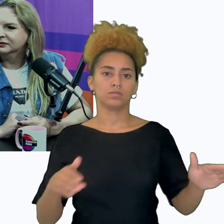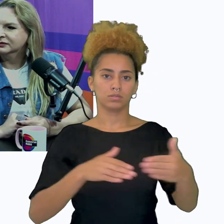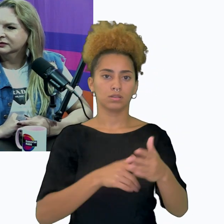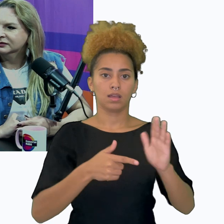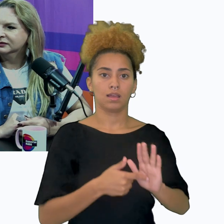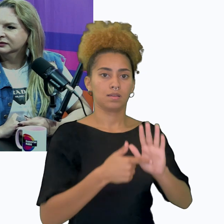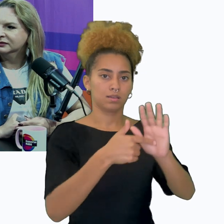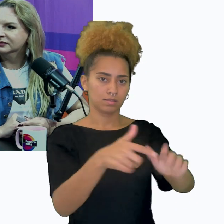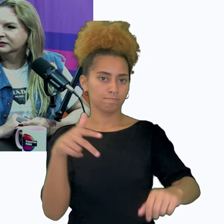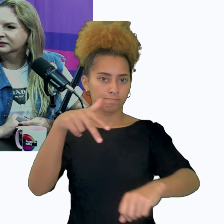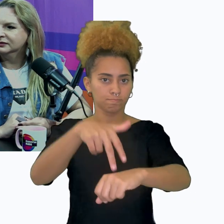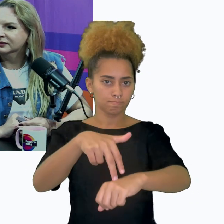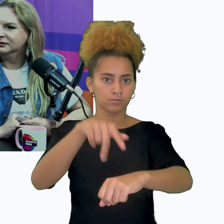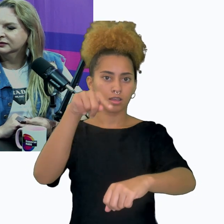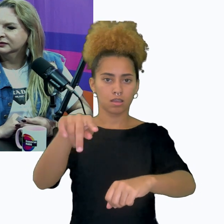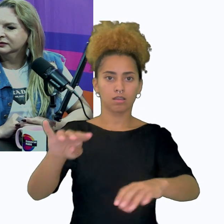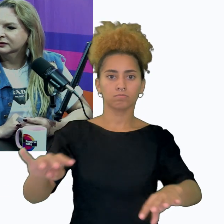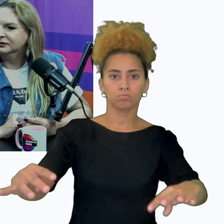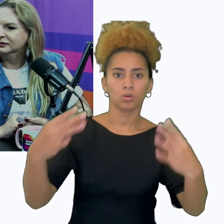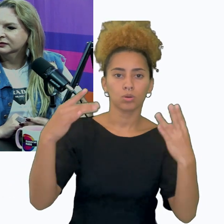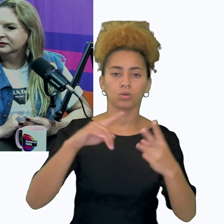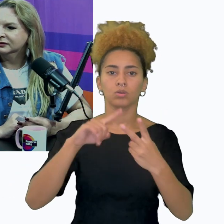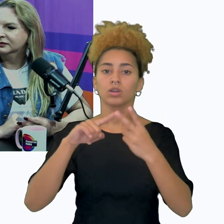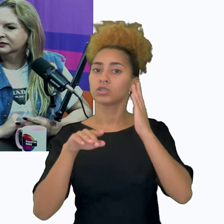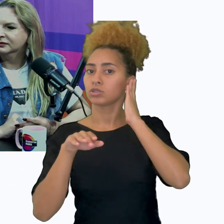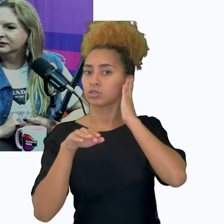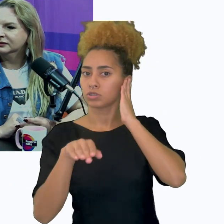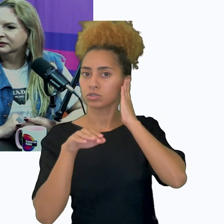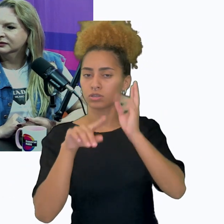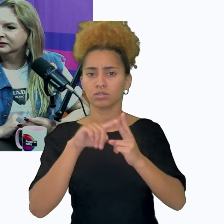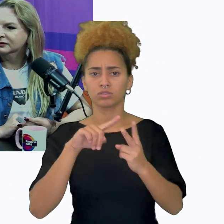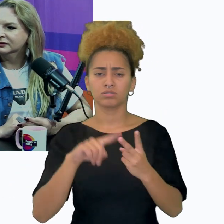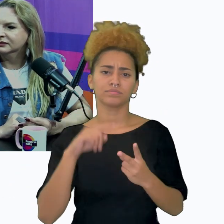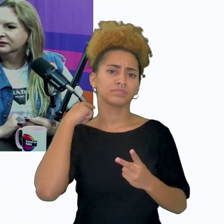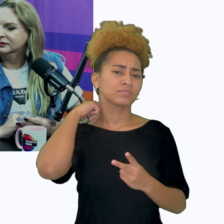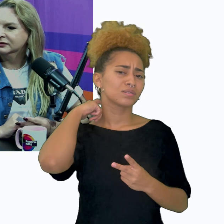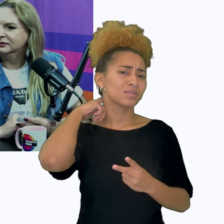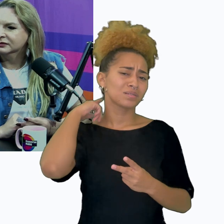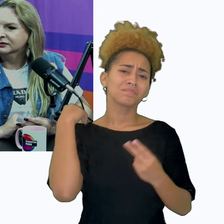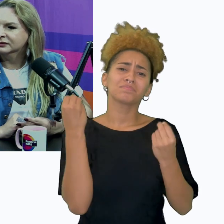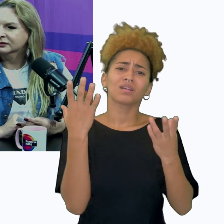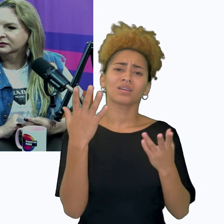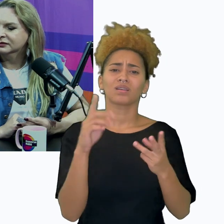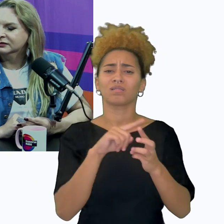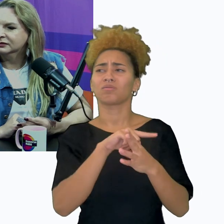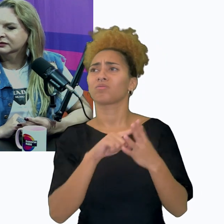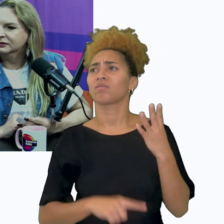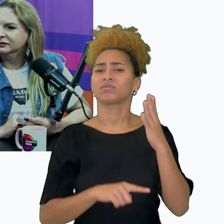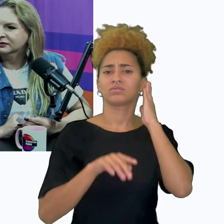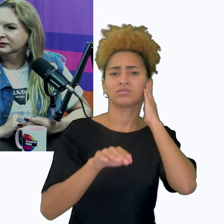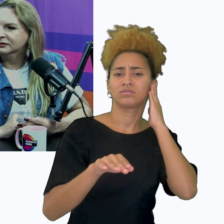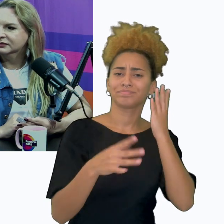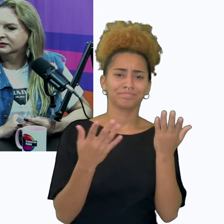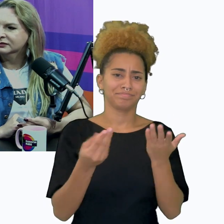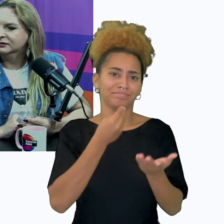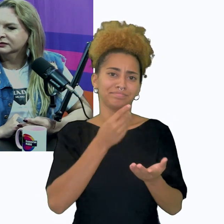numa boate. A apresentadora, que é a identidade da casa, e o DJ. Não adianta a casa colocar 3, 4 DJ, porque